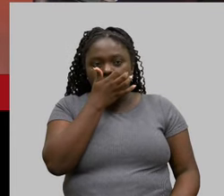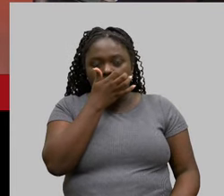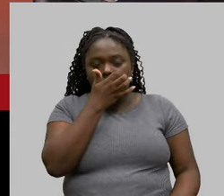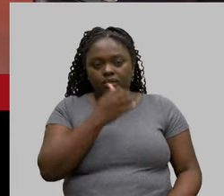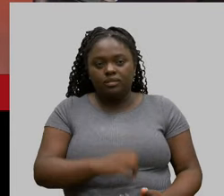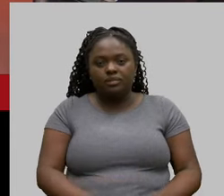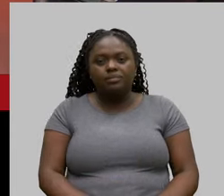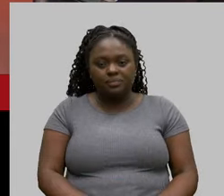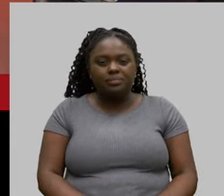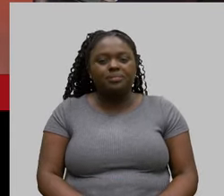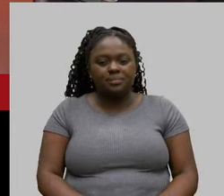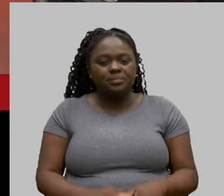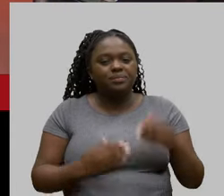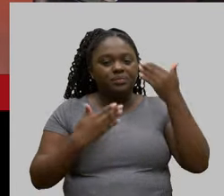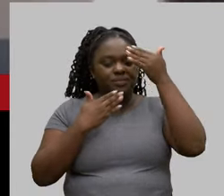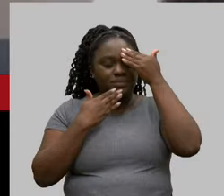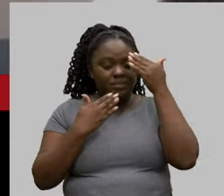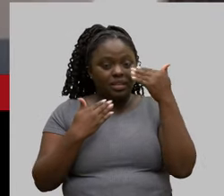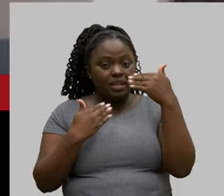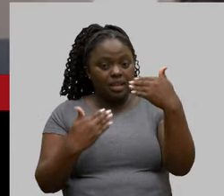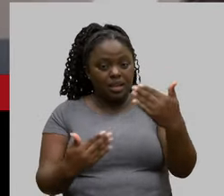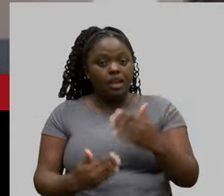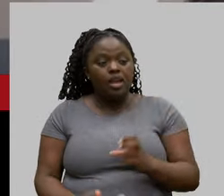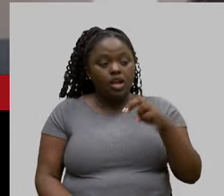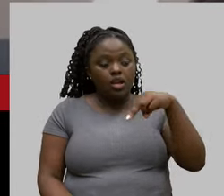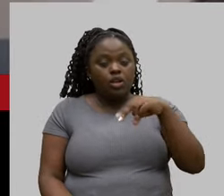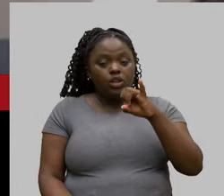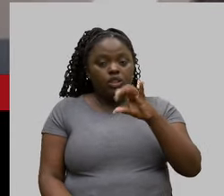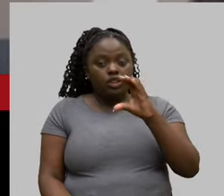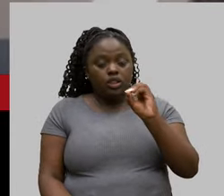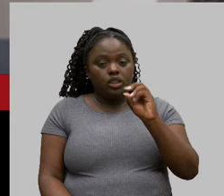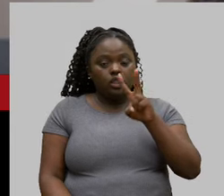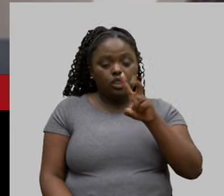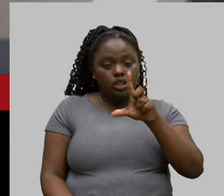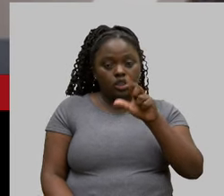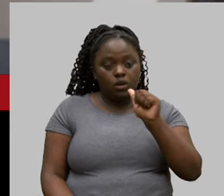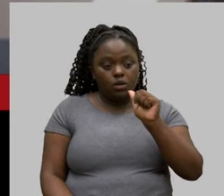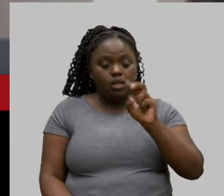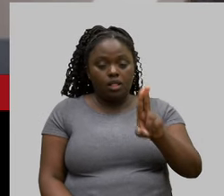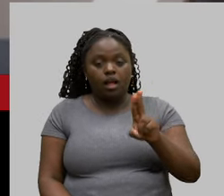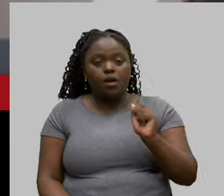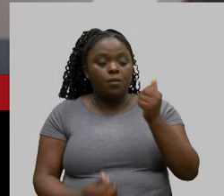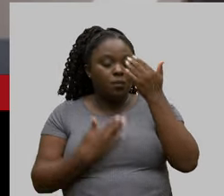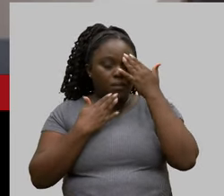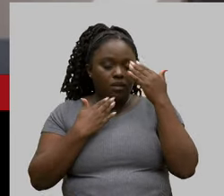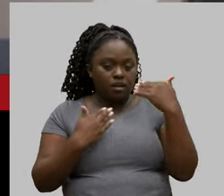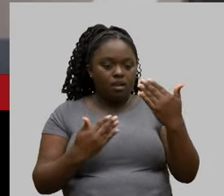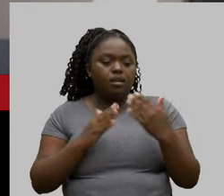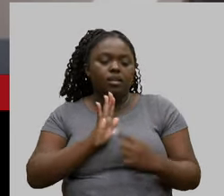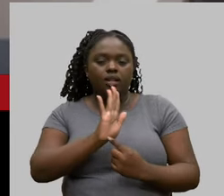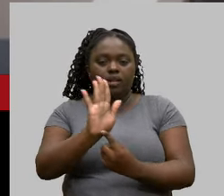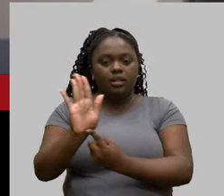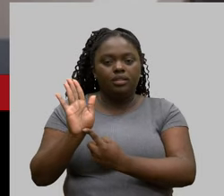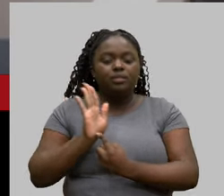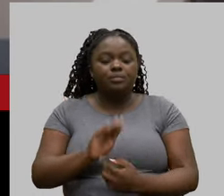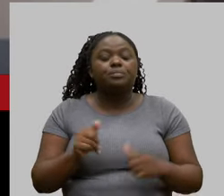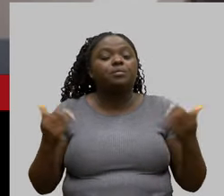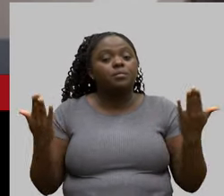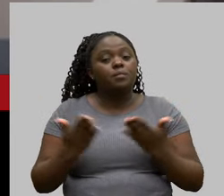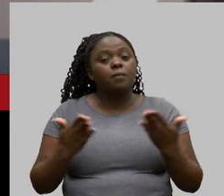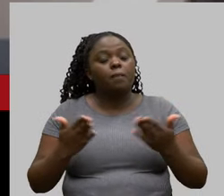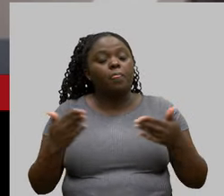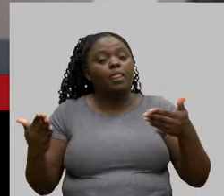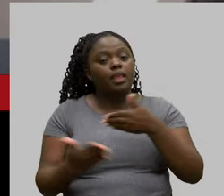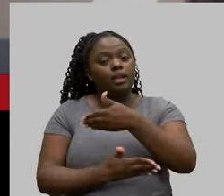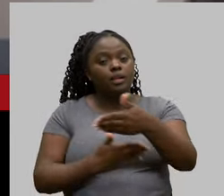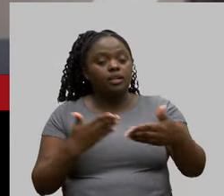Muito obrigado Senor nasário Nicolau Maia Gonçalves de Faria pela apresentação passamos a palavra nesse